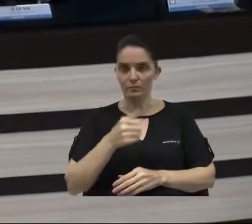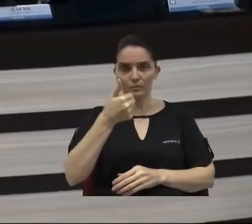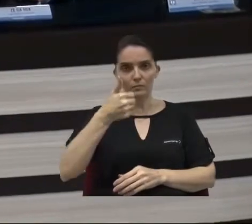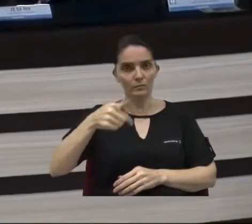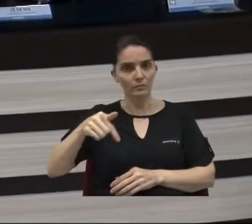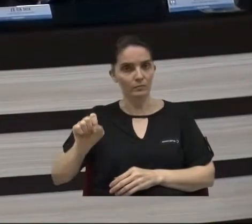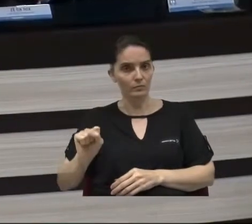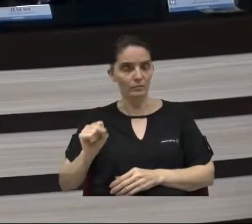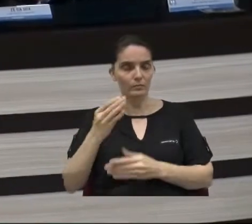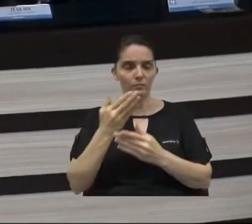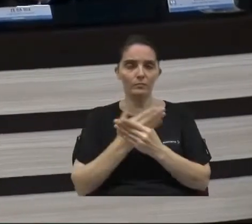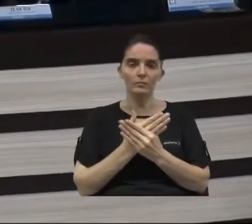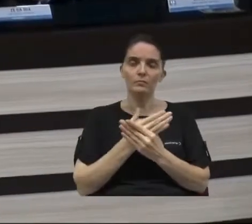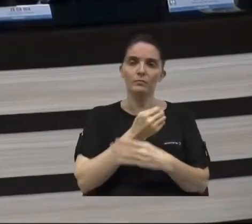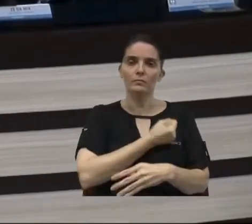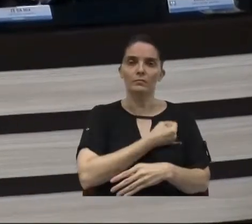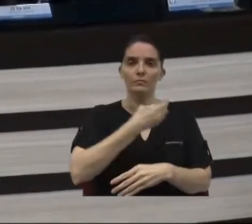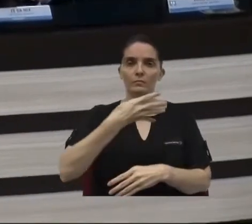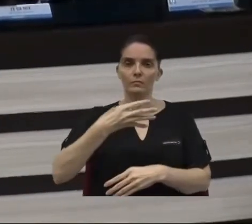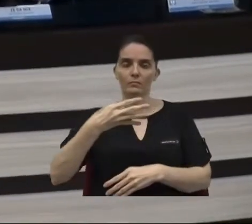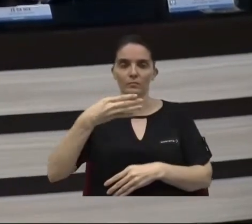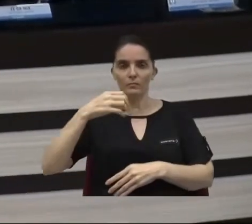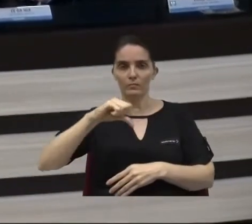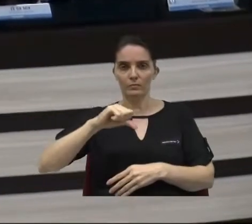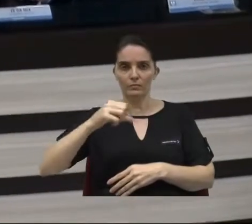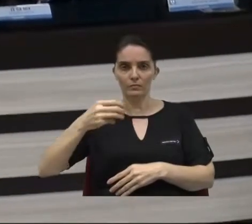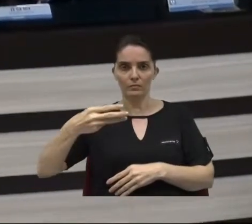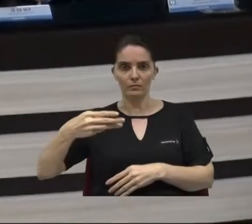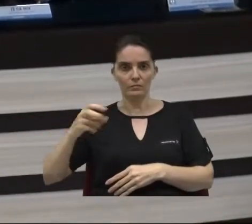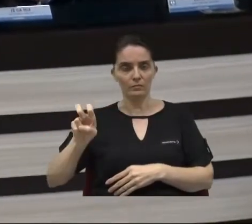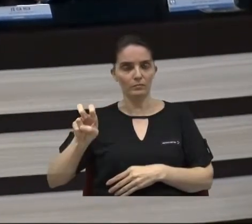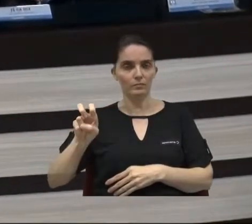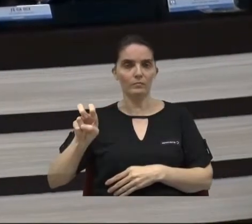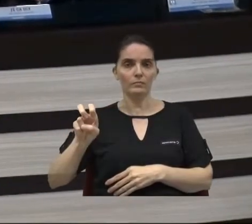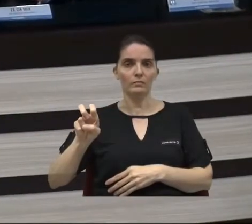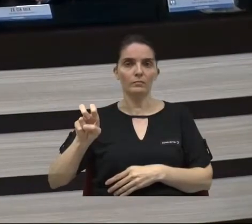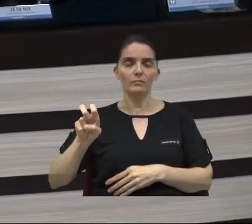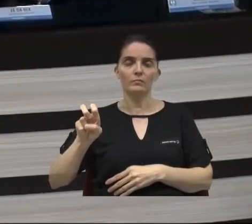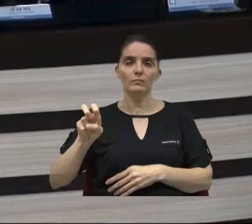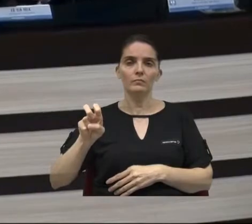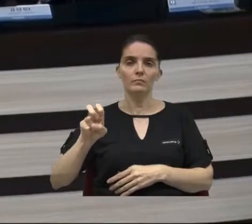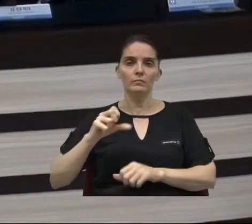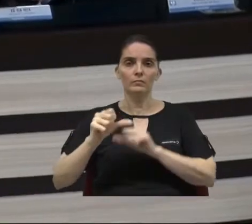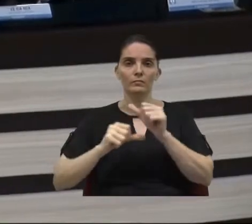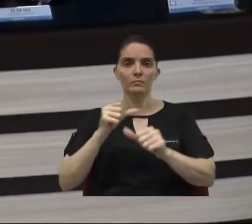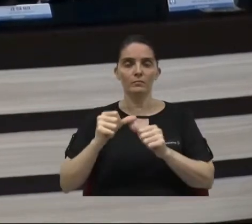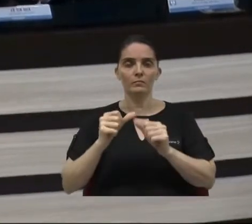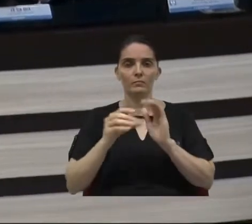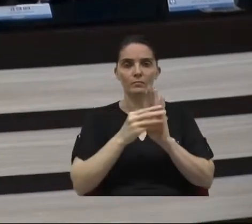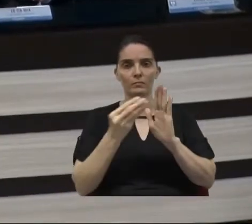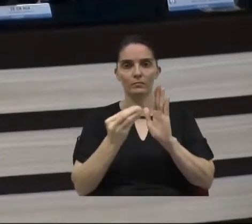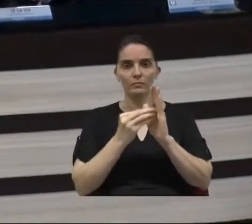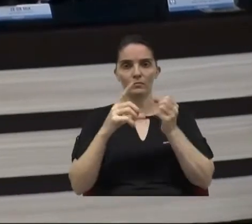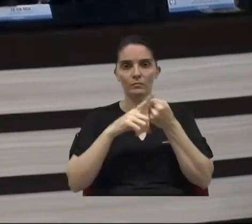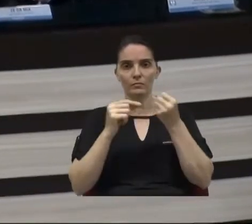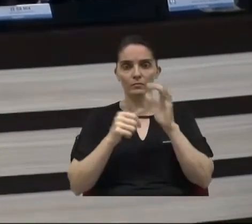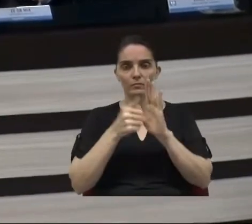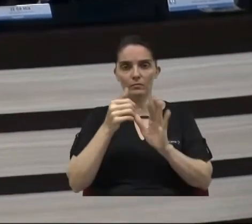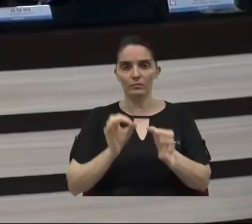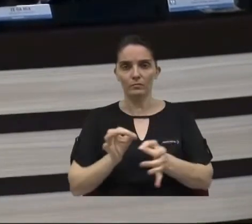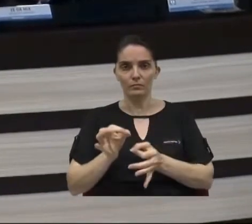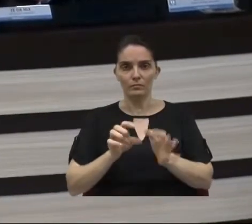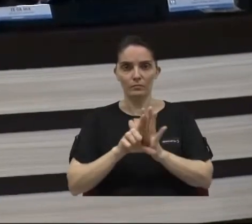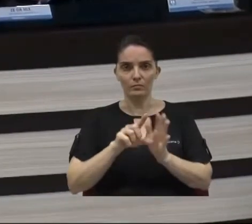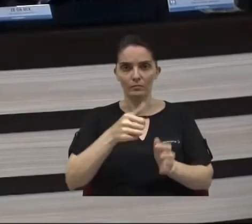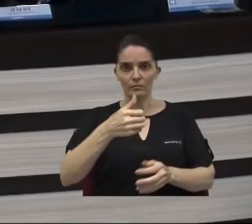178, protocolado sobre o número 4.935, que modifica a emenda e o artigo 1º do projeto de lei